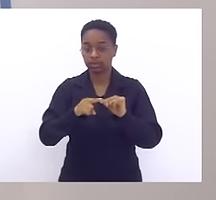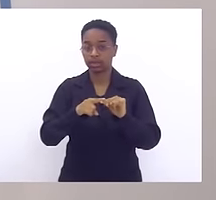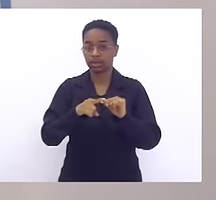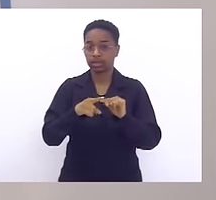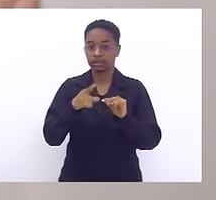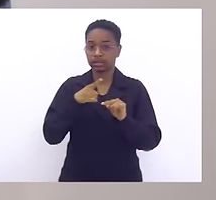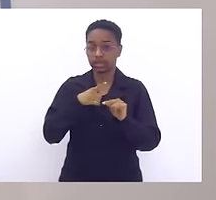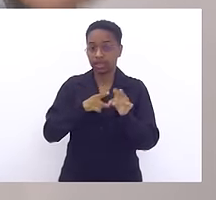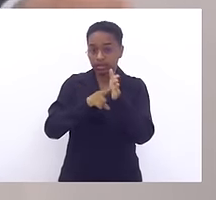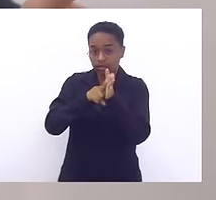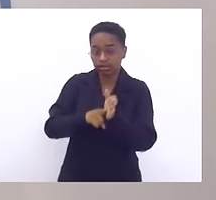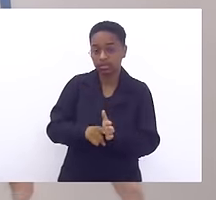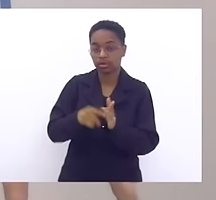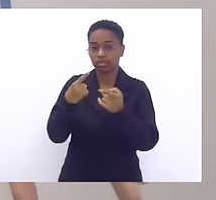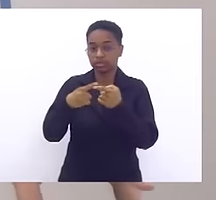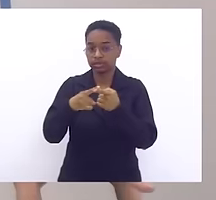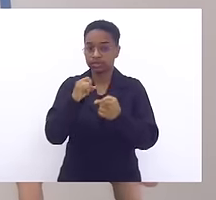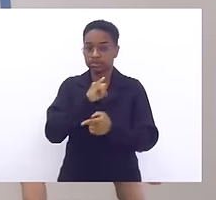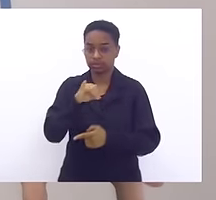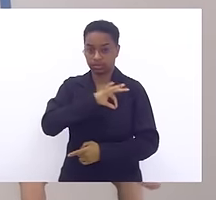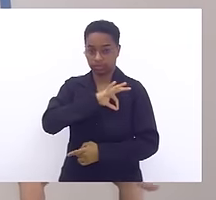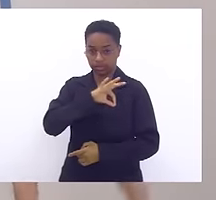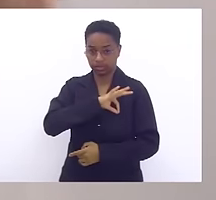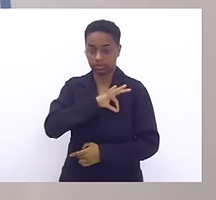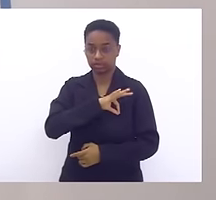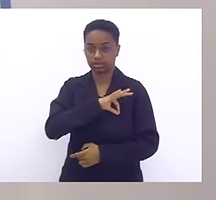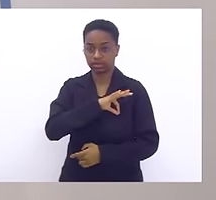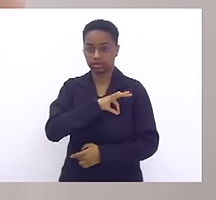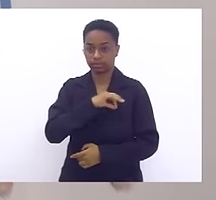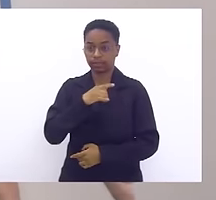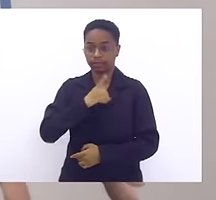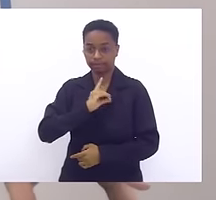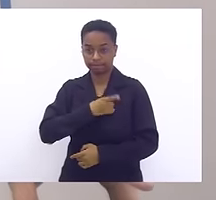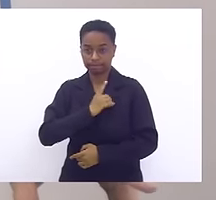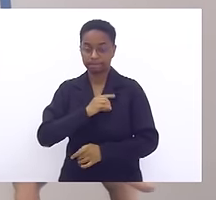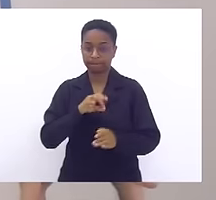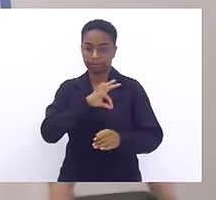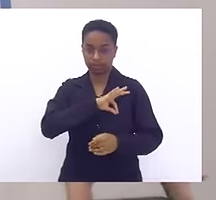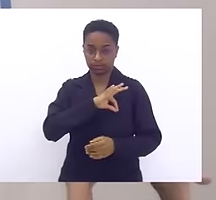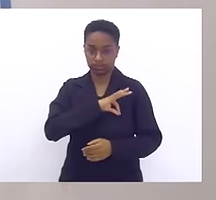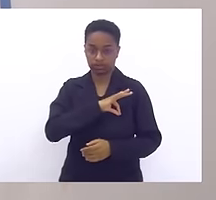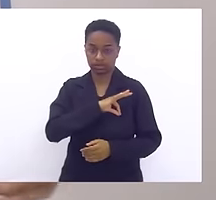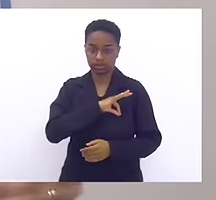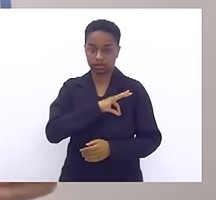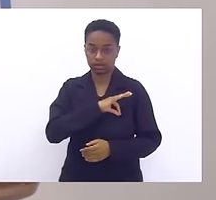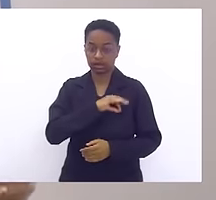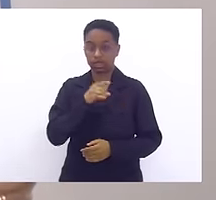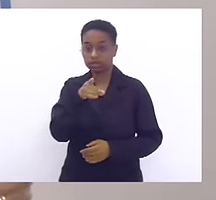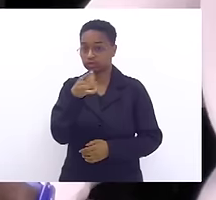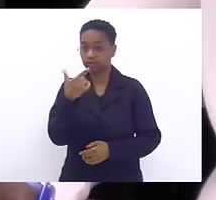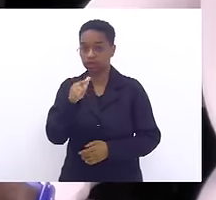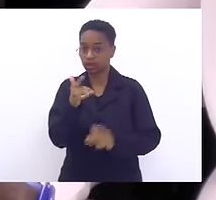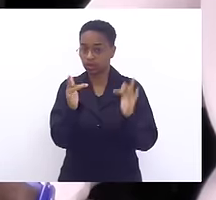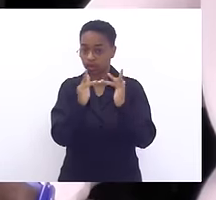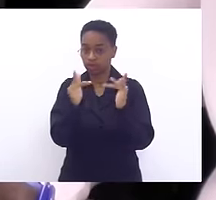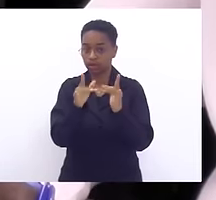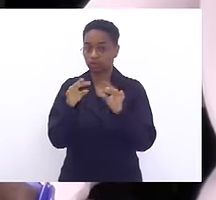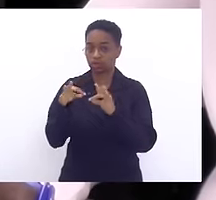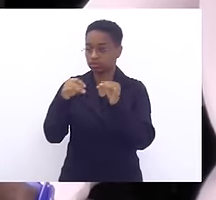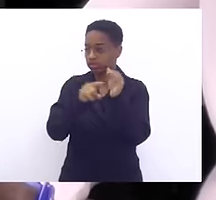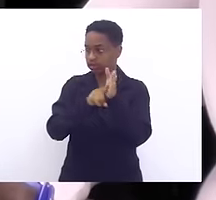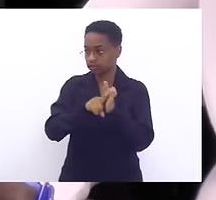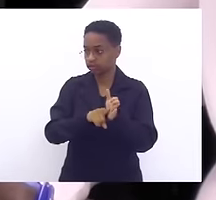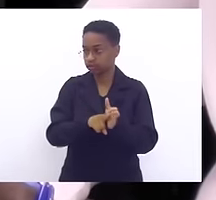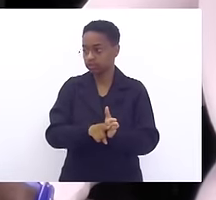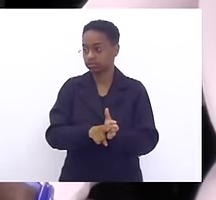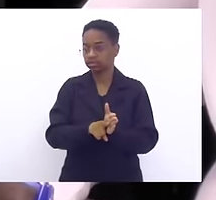Quando o senhor vai é uma autoridade policial é uma delegacia de polícia tem dois Delegados de polícia aqui O senhor não tem acesso a todos os elementos da investigação a todos